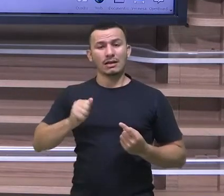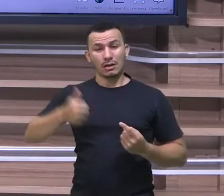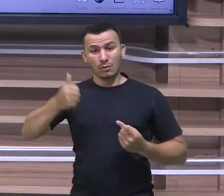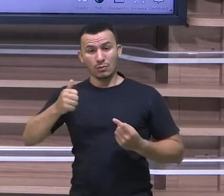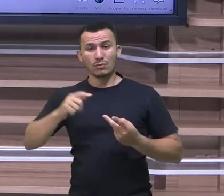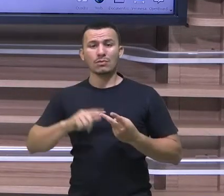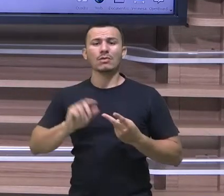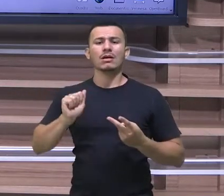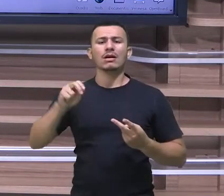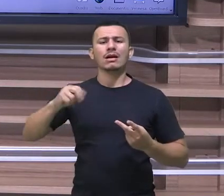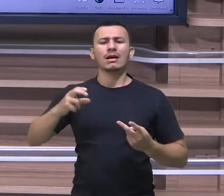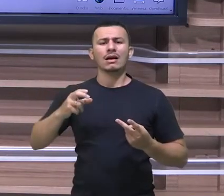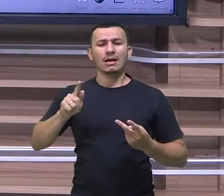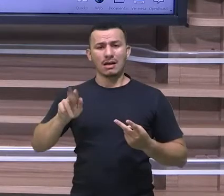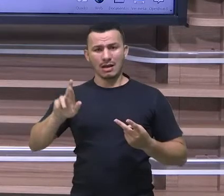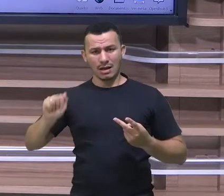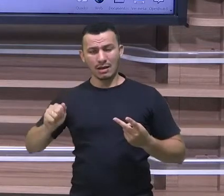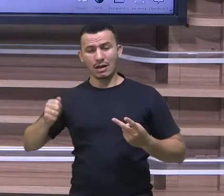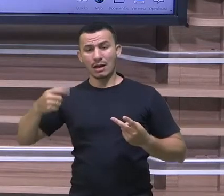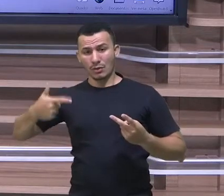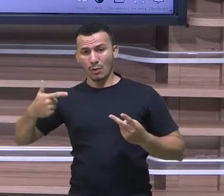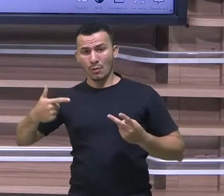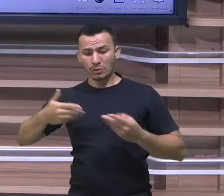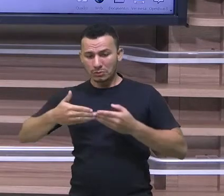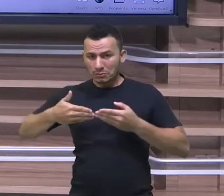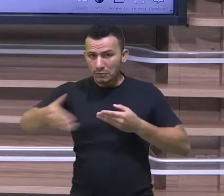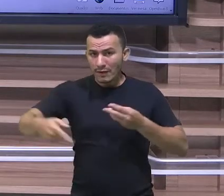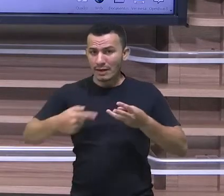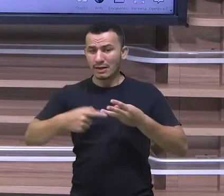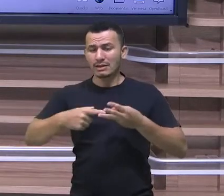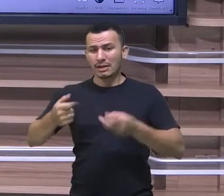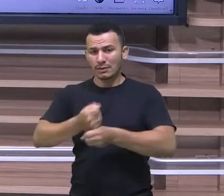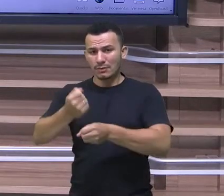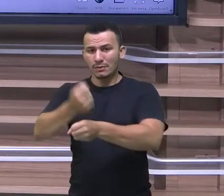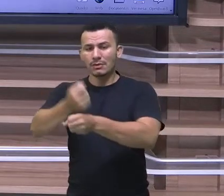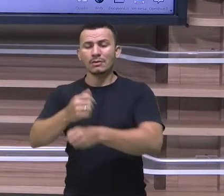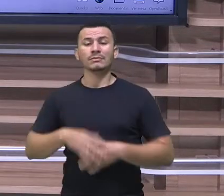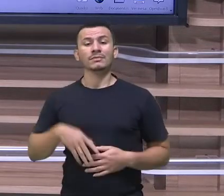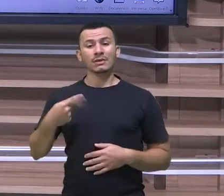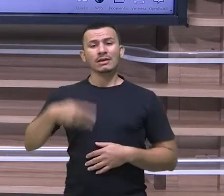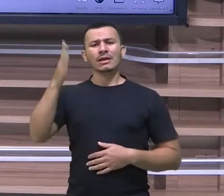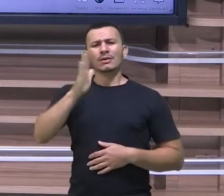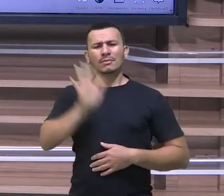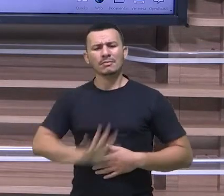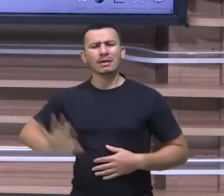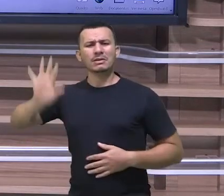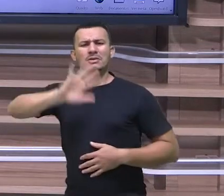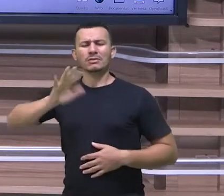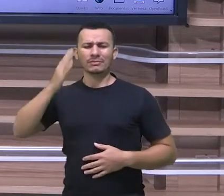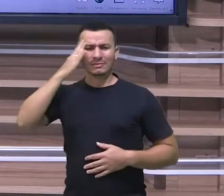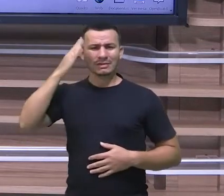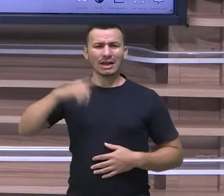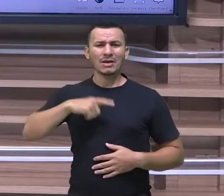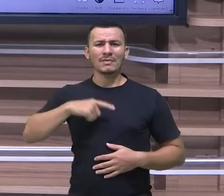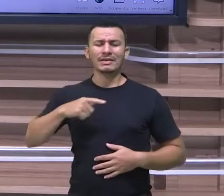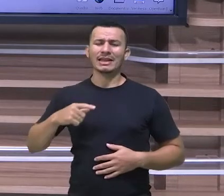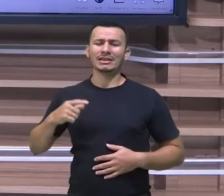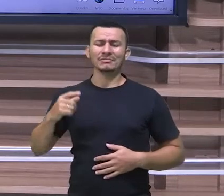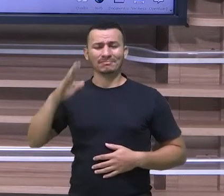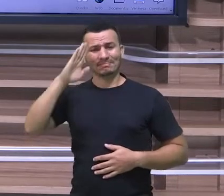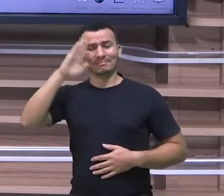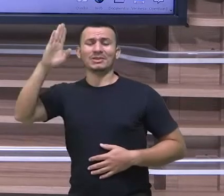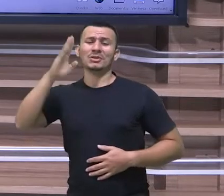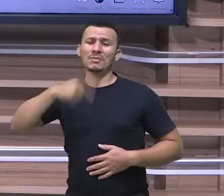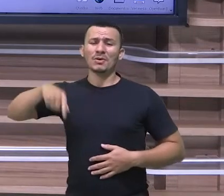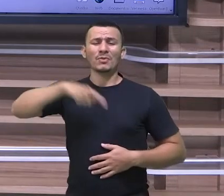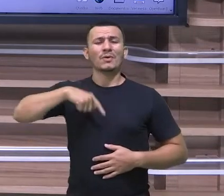em processo de construção, a terceira, né? Então, o que acontece? Aqui no Brasil, nós somos relativamente privilegiados em